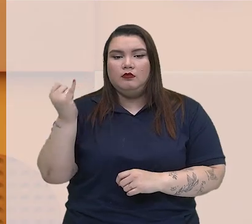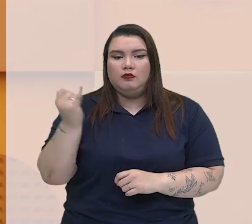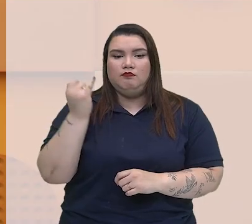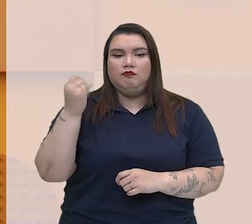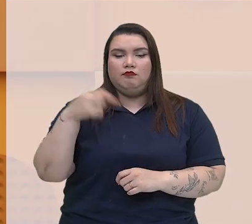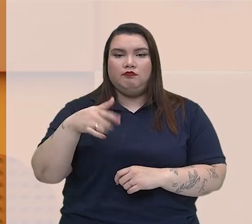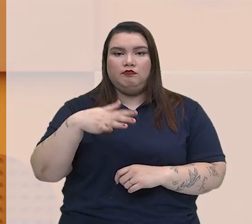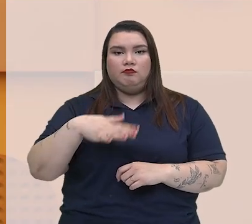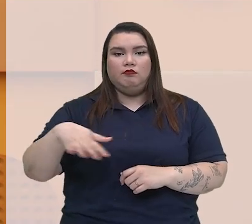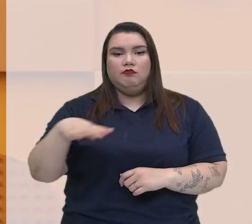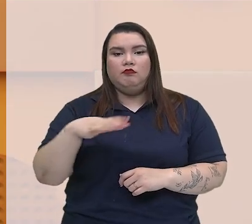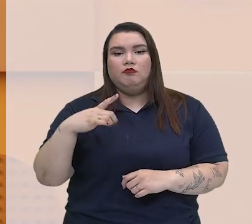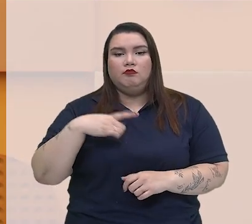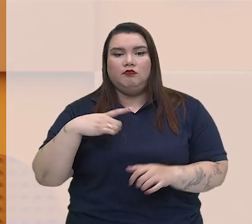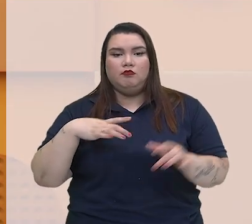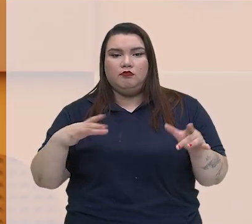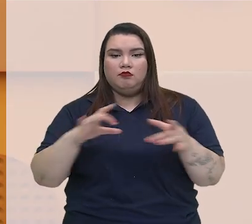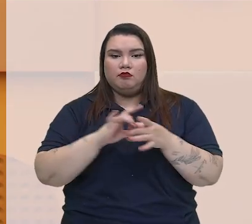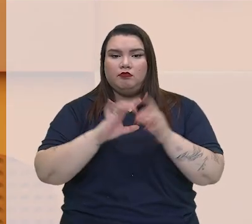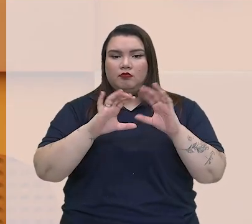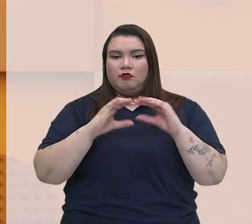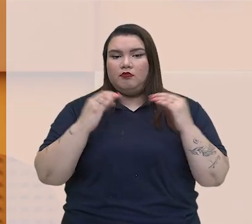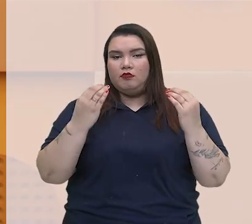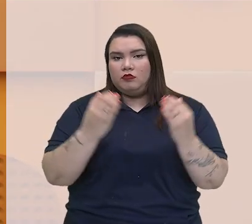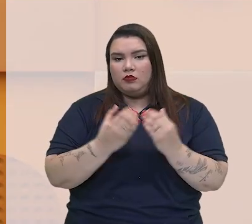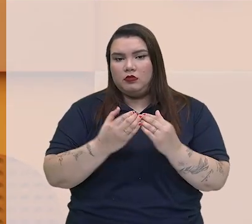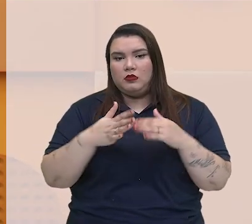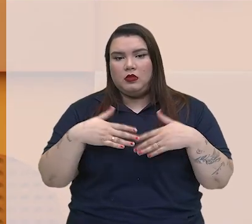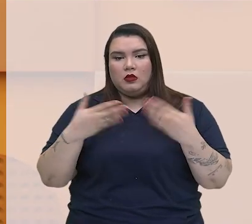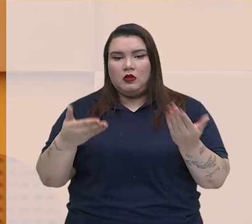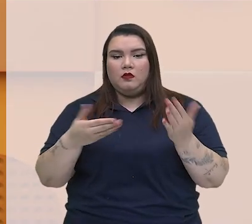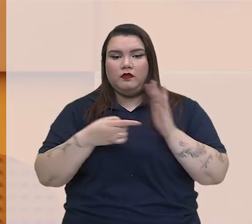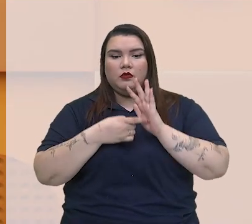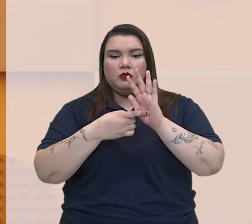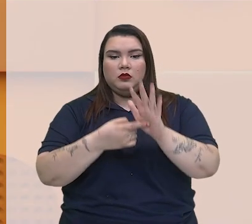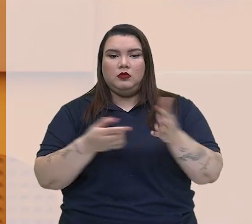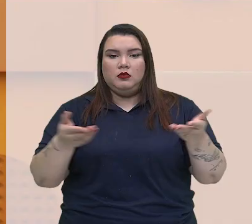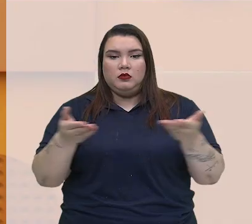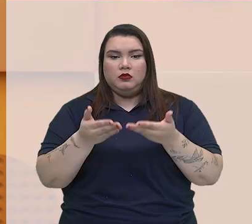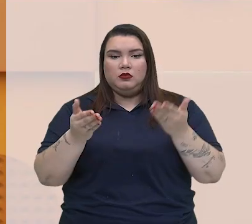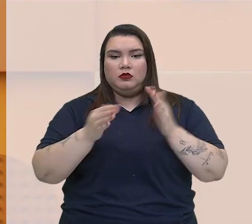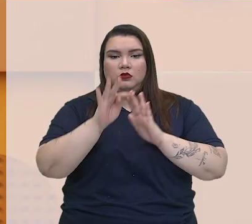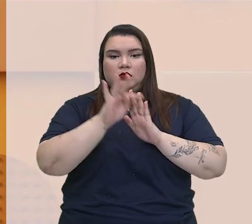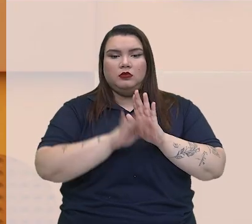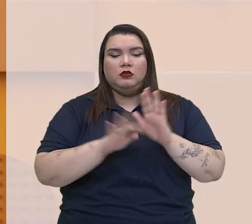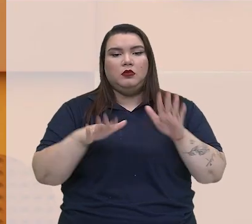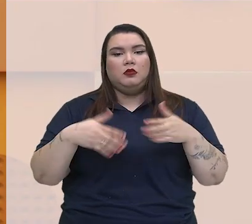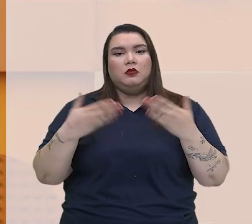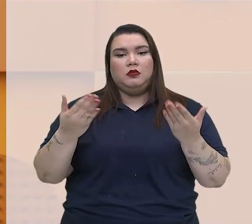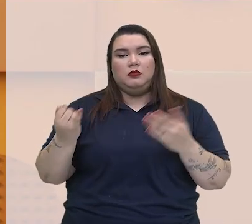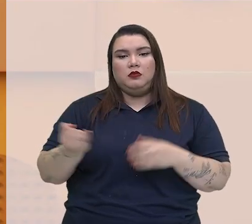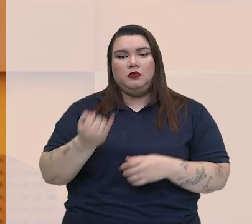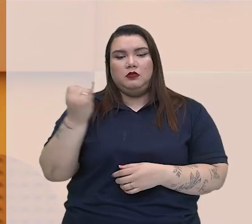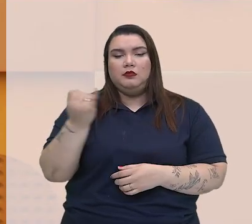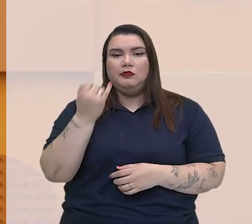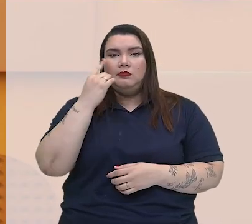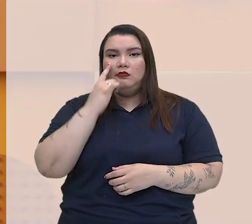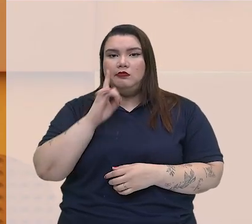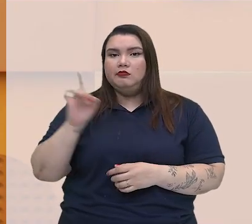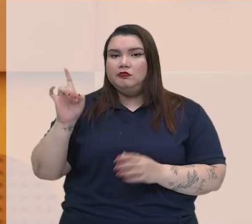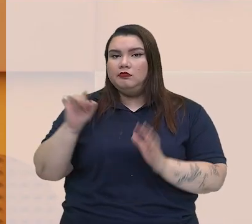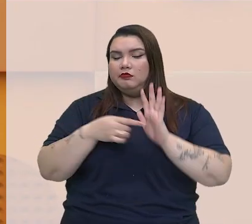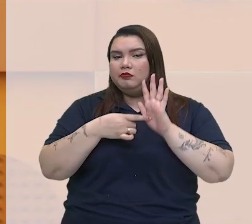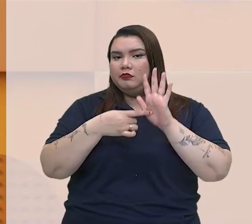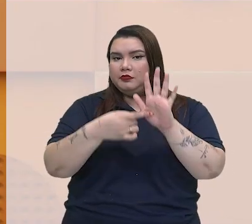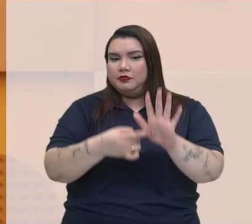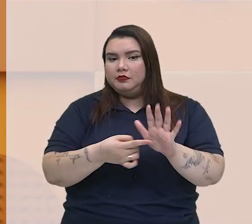que os ramais eles têm para as comunidades. E aí a gente vai verificar no nosso texto qual é essa importância aí